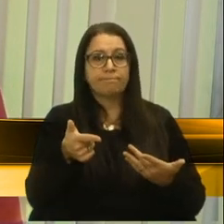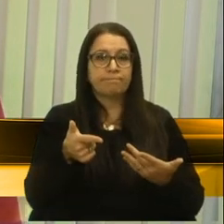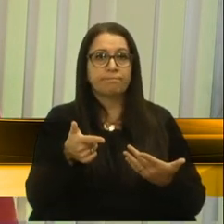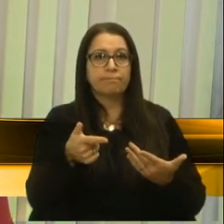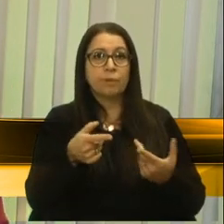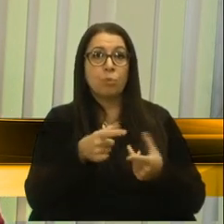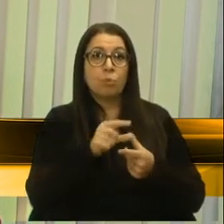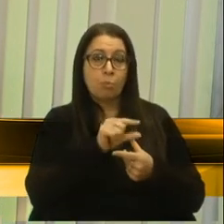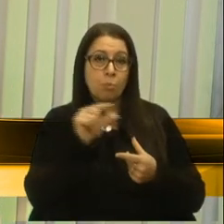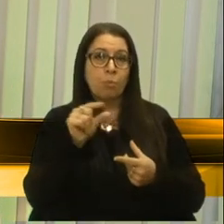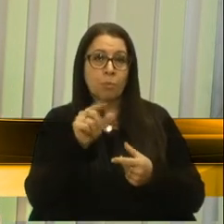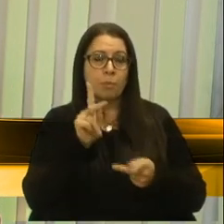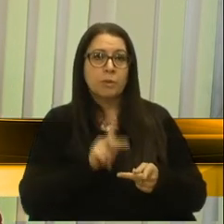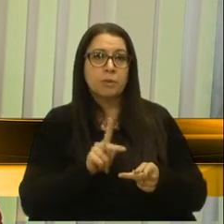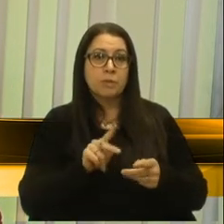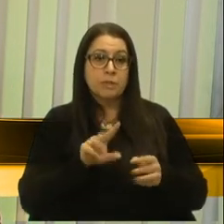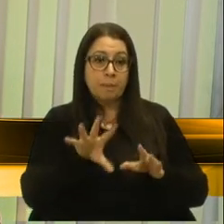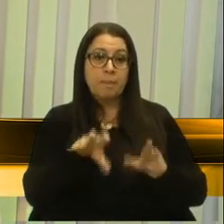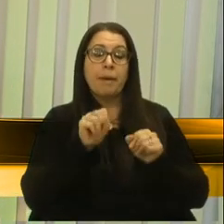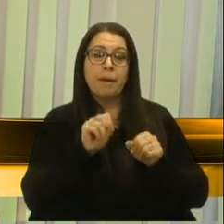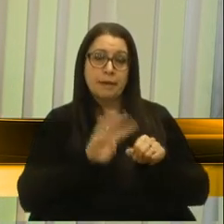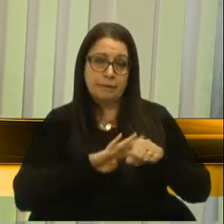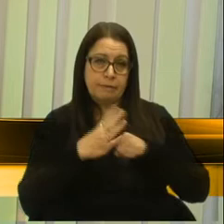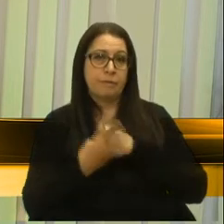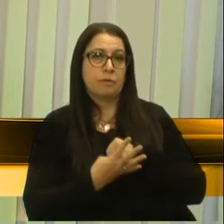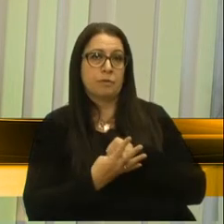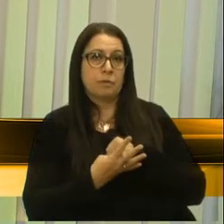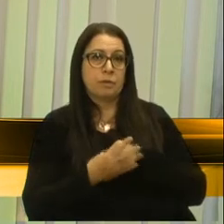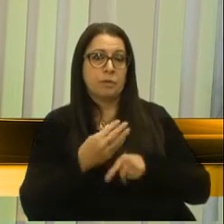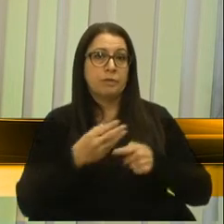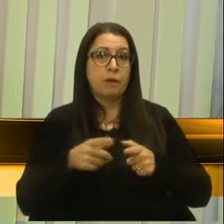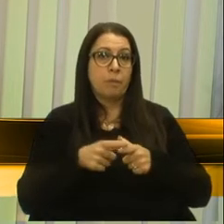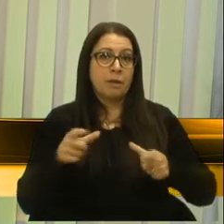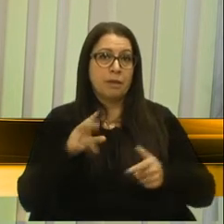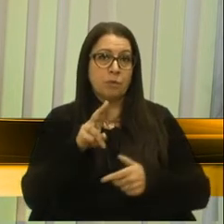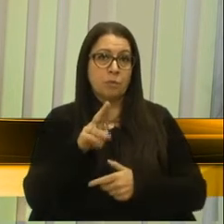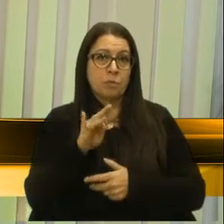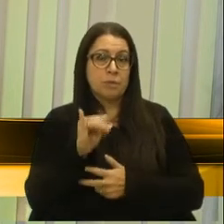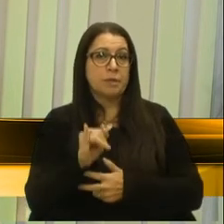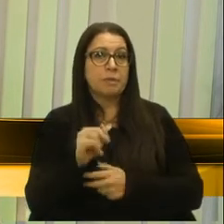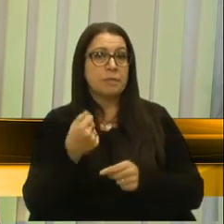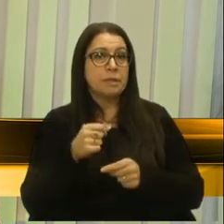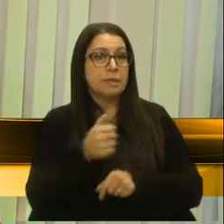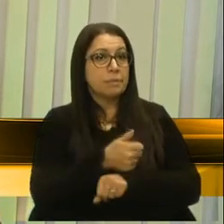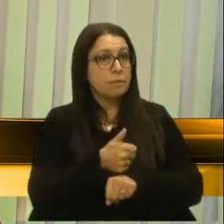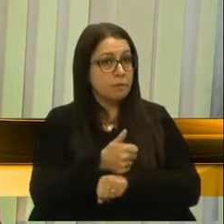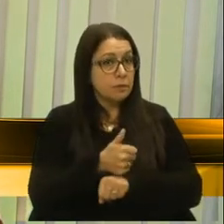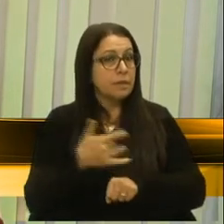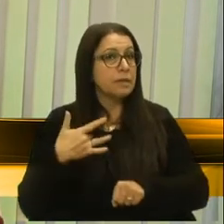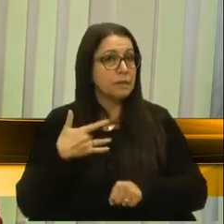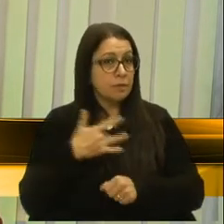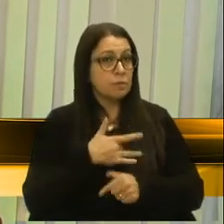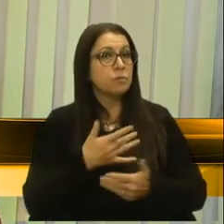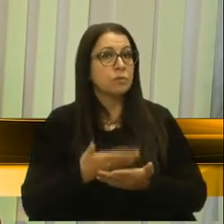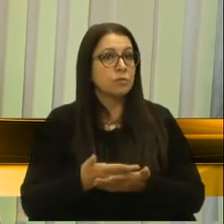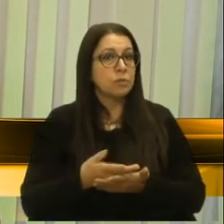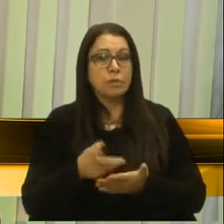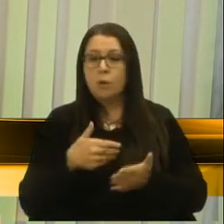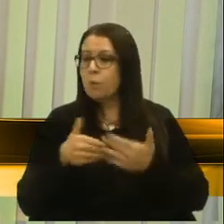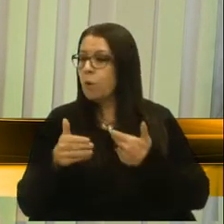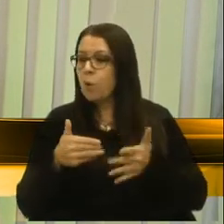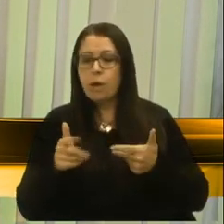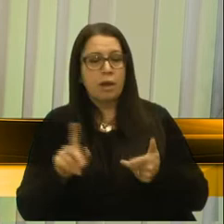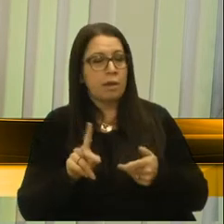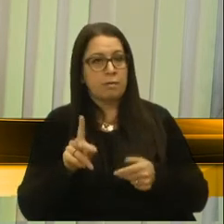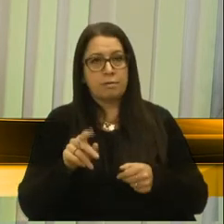grande parcela de pessoas contaminadas. E aí, se a gente vai aumentar o número de UTI, a gente precisa de profissionais de saúde. E não é qualquer profissional